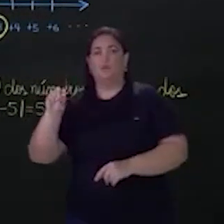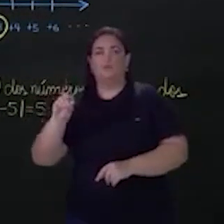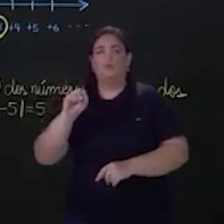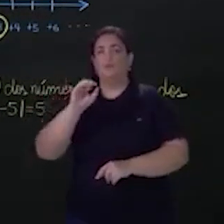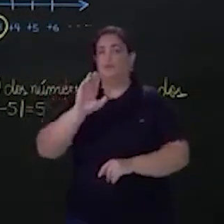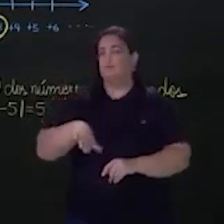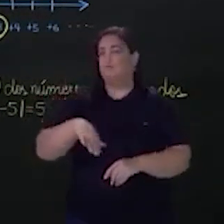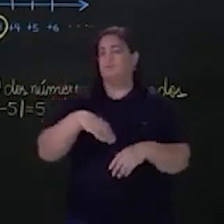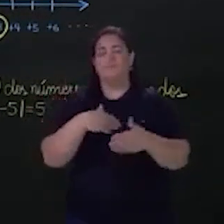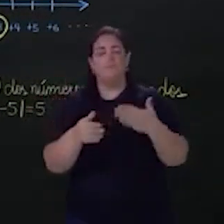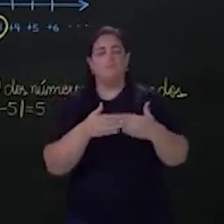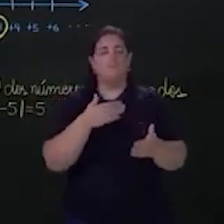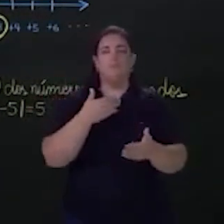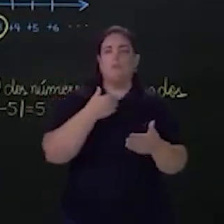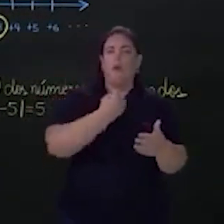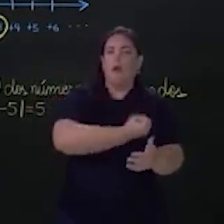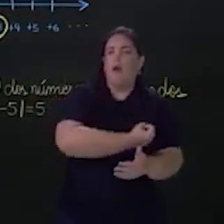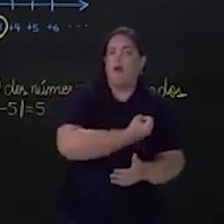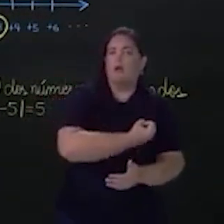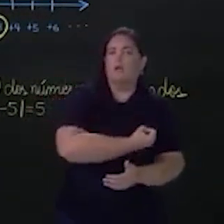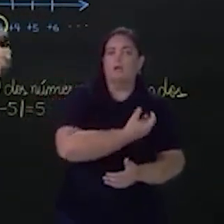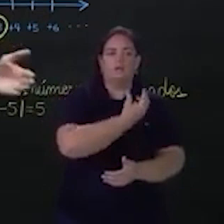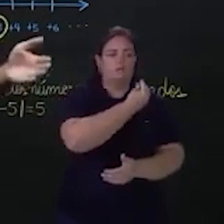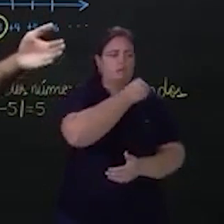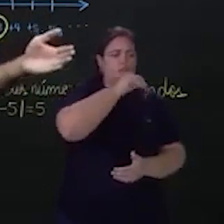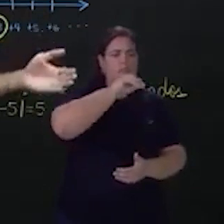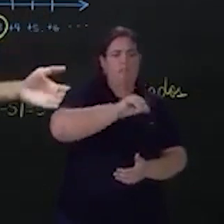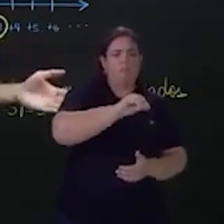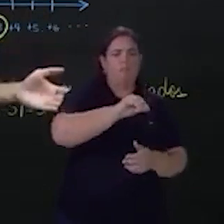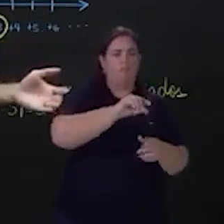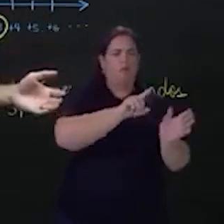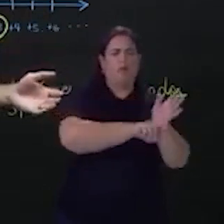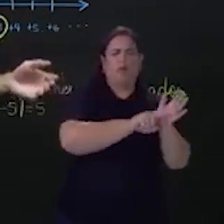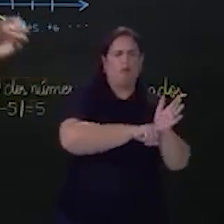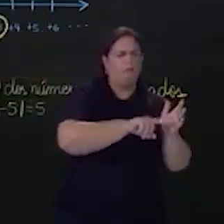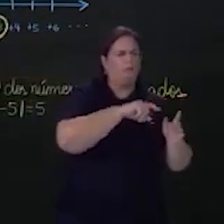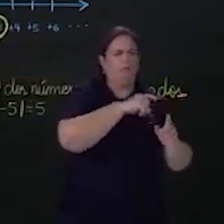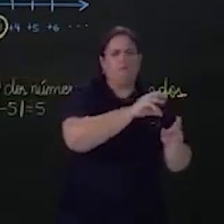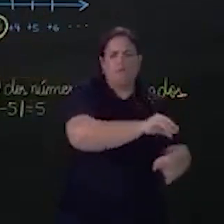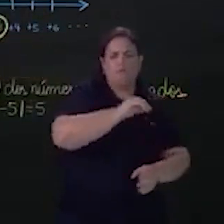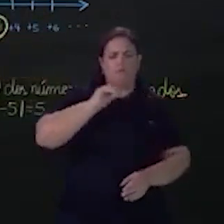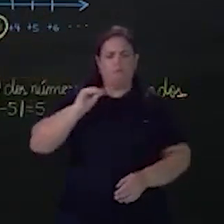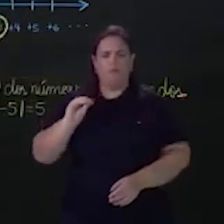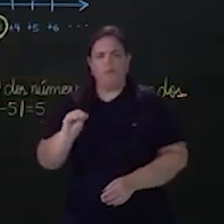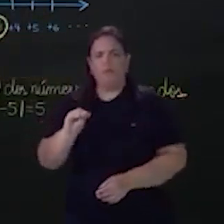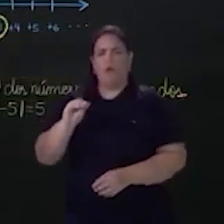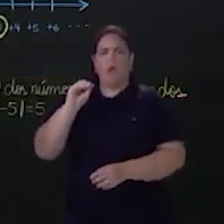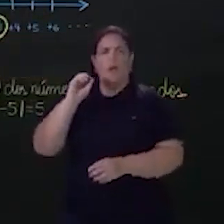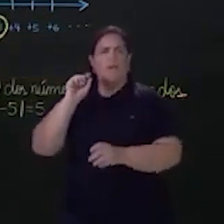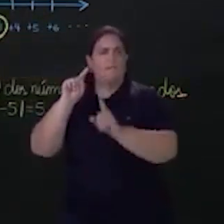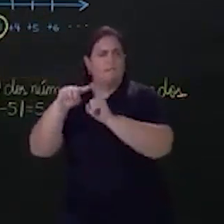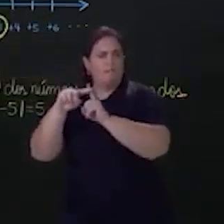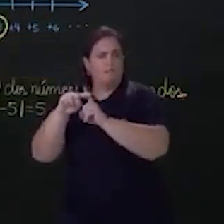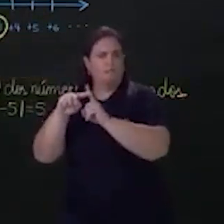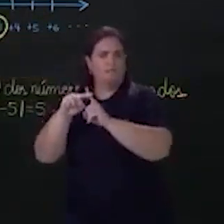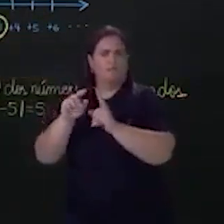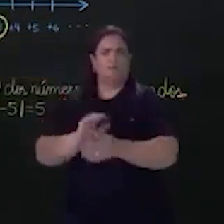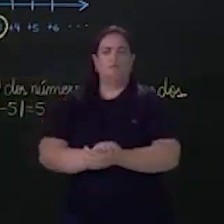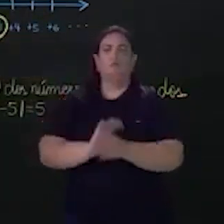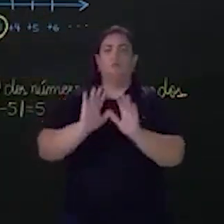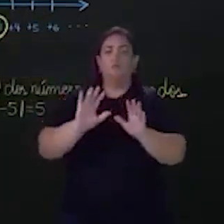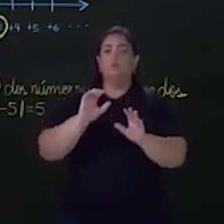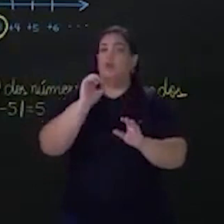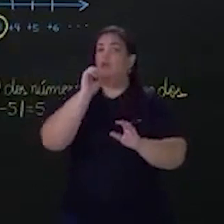você pegar todo e qualquer número e sempre deixá-lo positivo. Só um detalhezinho que faltou explicar é em relação ao